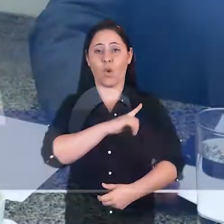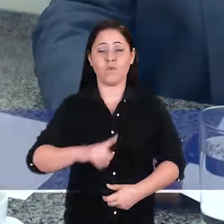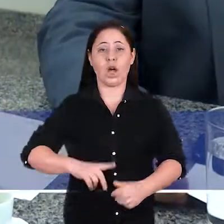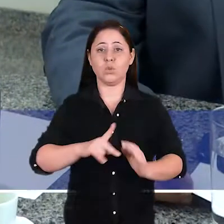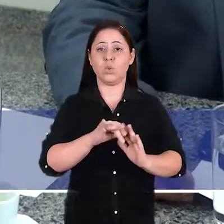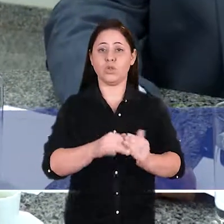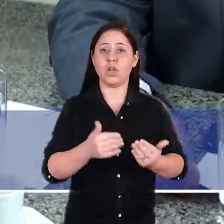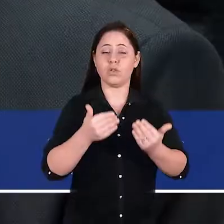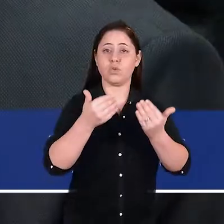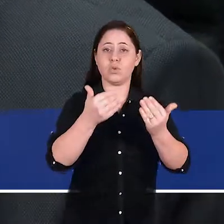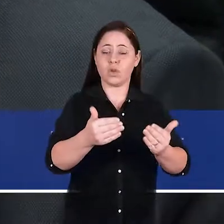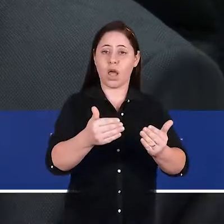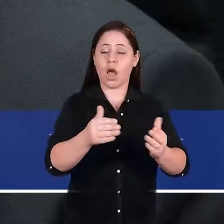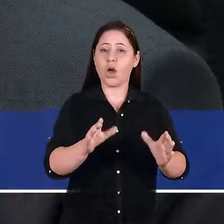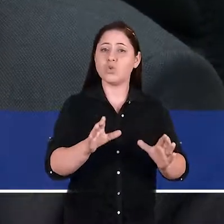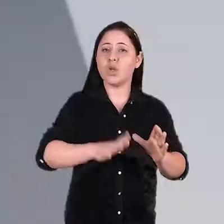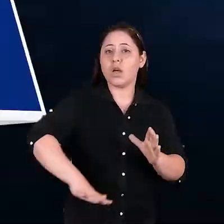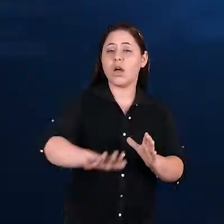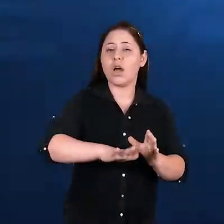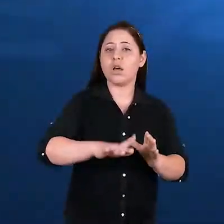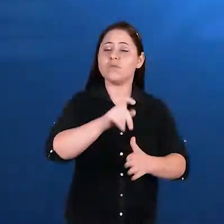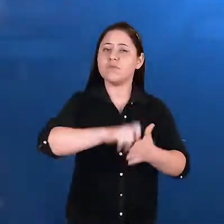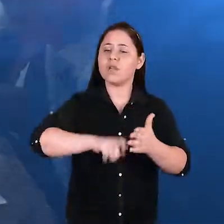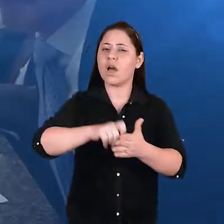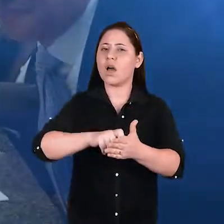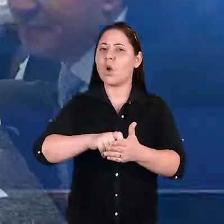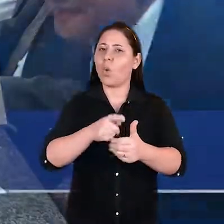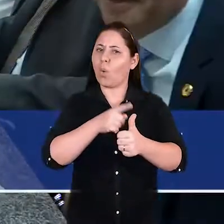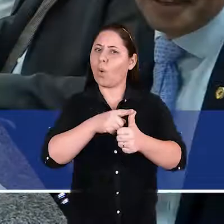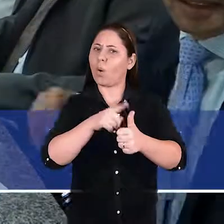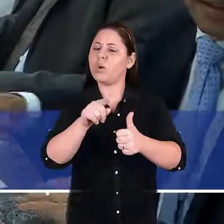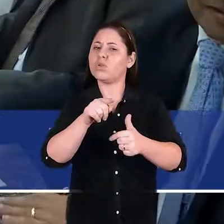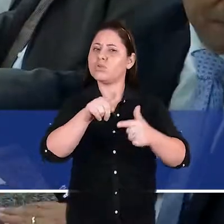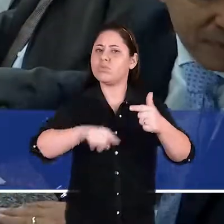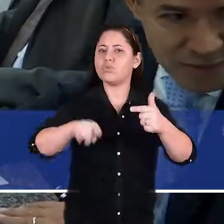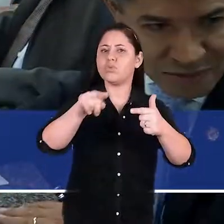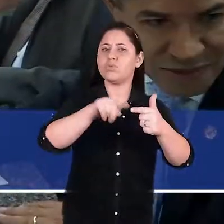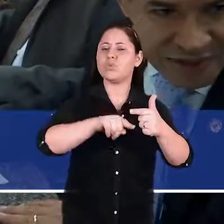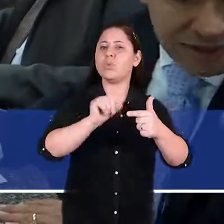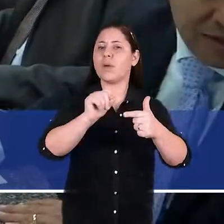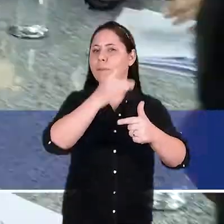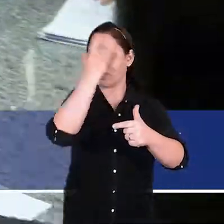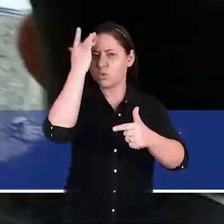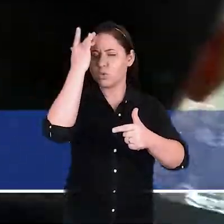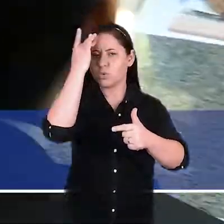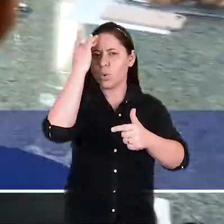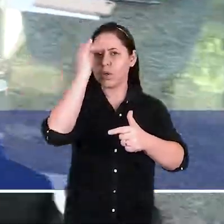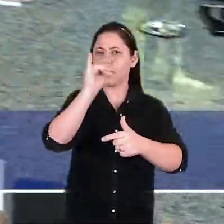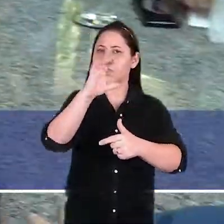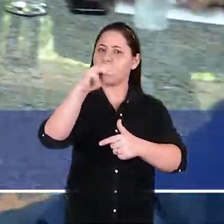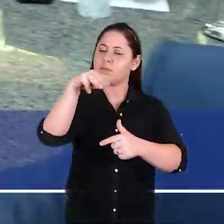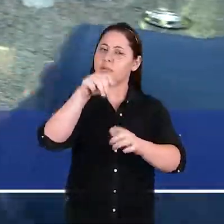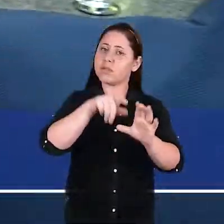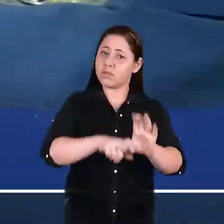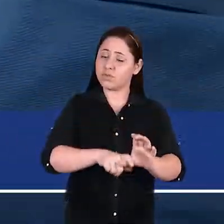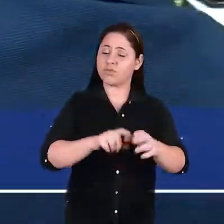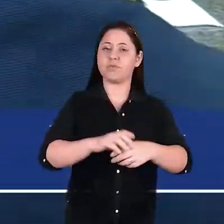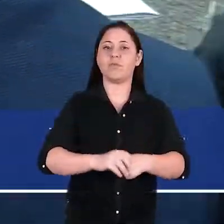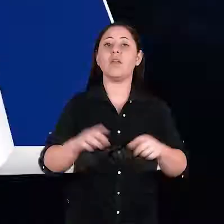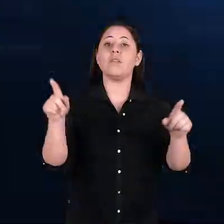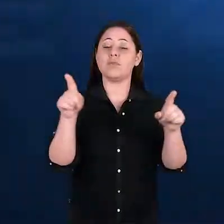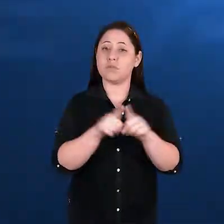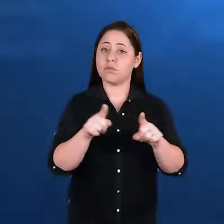O governo entrega projetos na área fiscal. Uma das medidas prevê anistia para quem deve